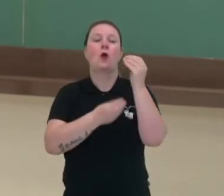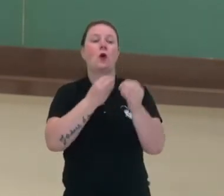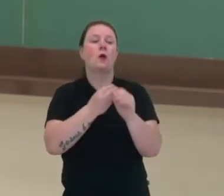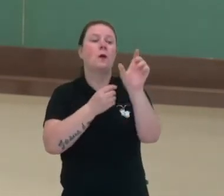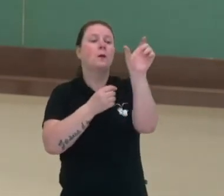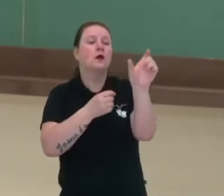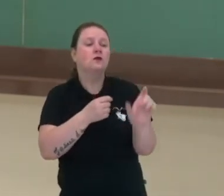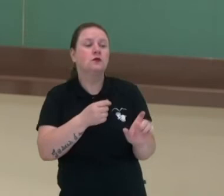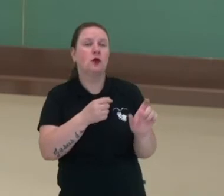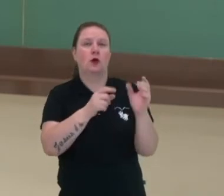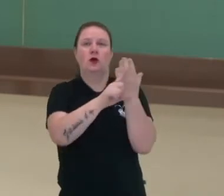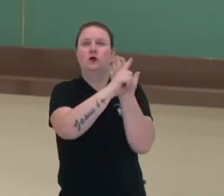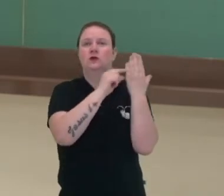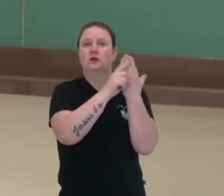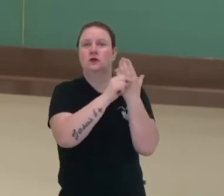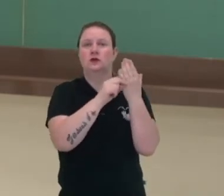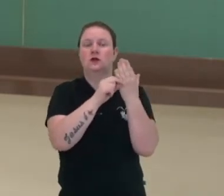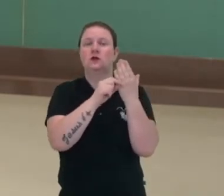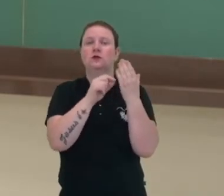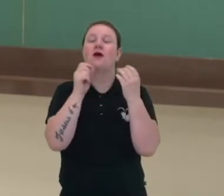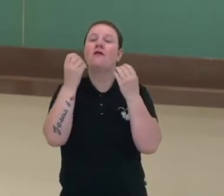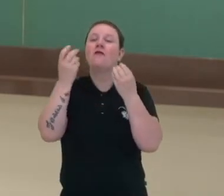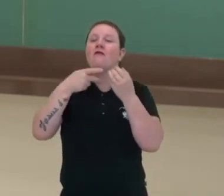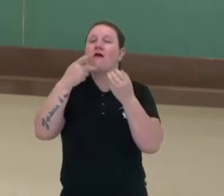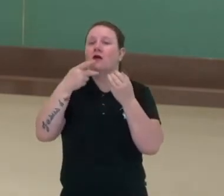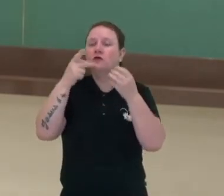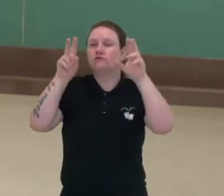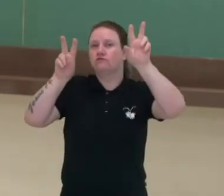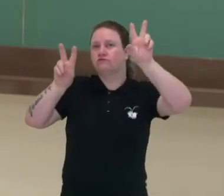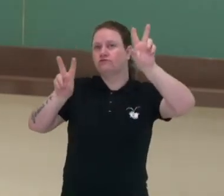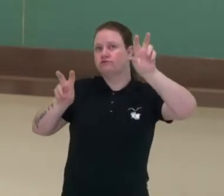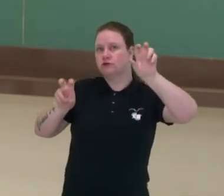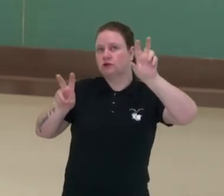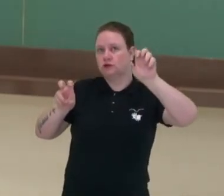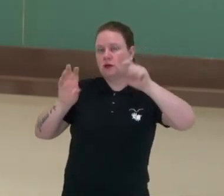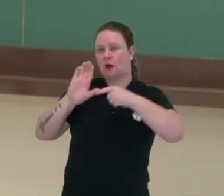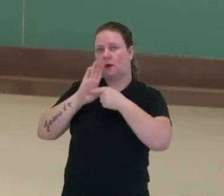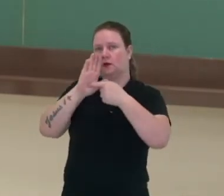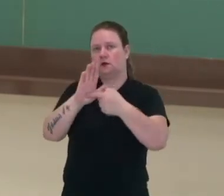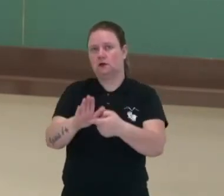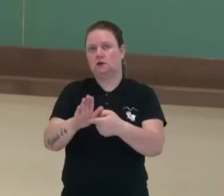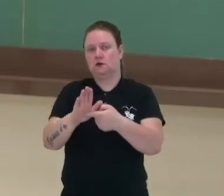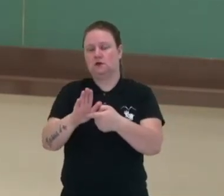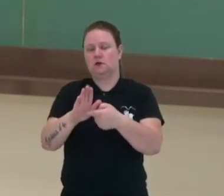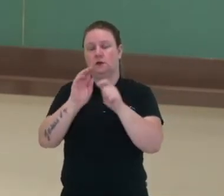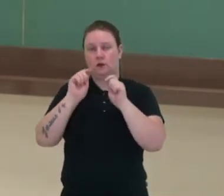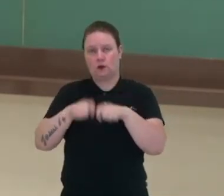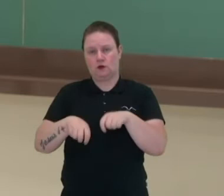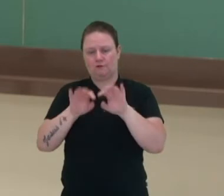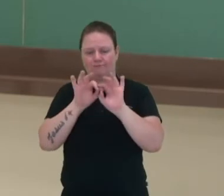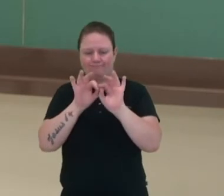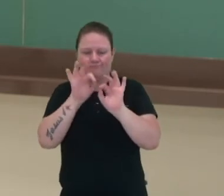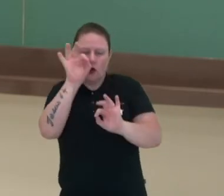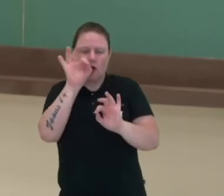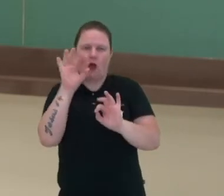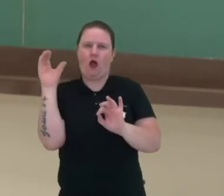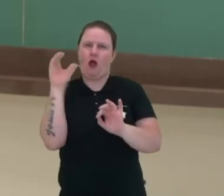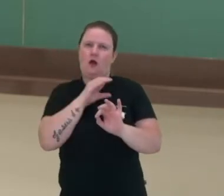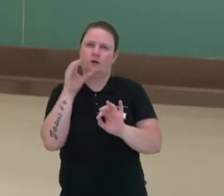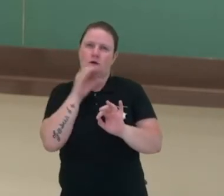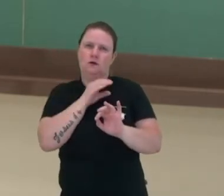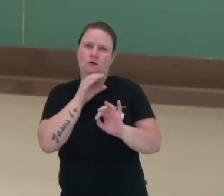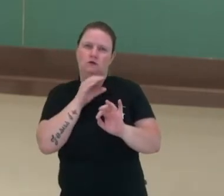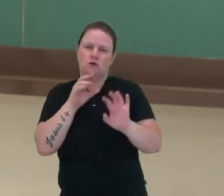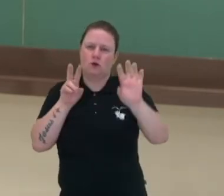abre aspas e a voz do fulano. Ou somente ter ali uma pequena passagem que relembre